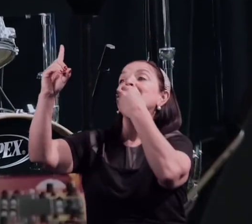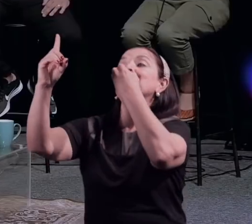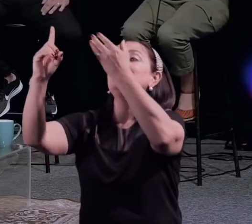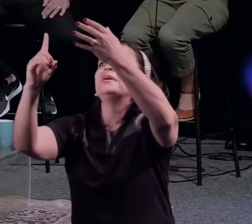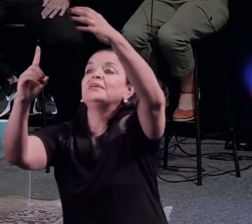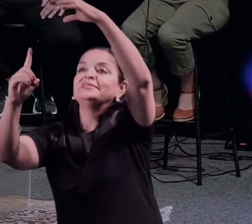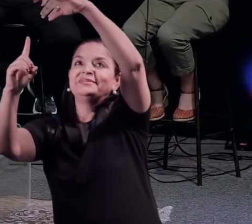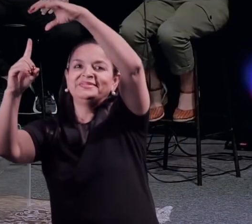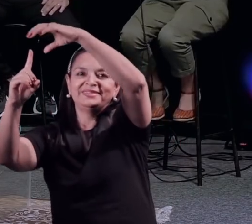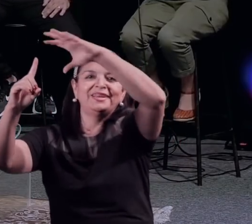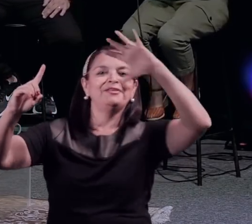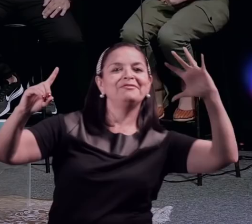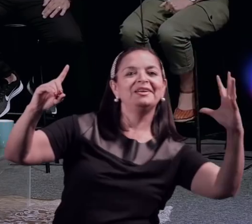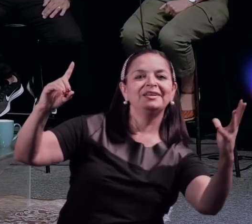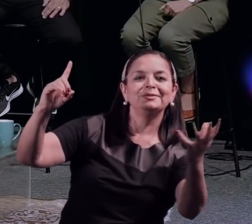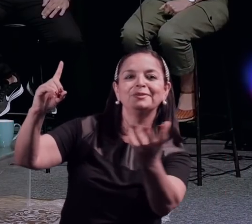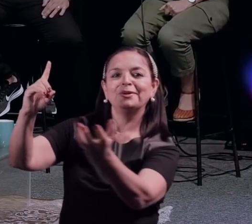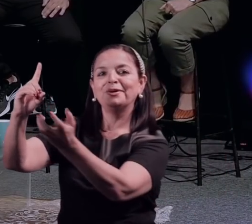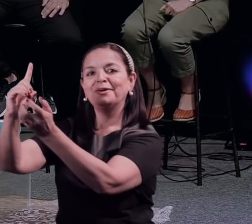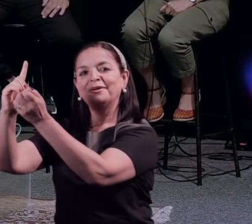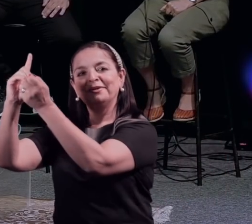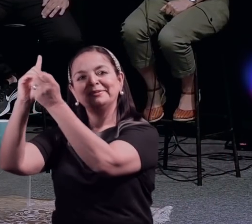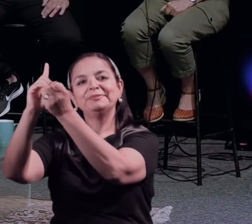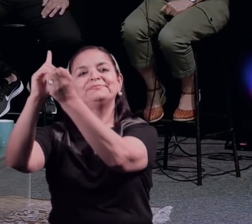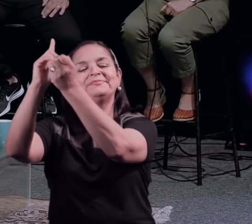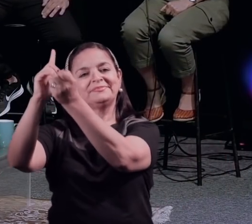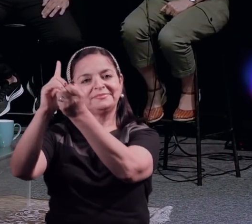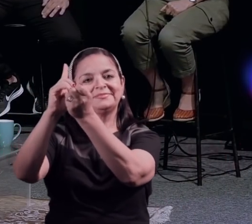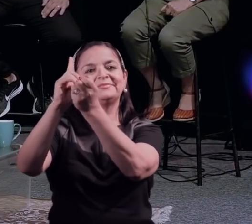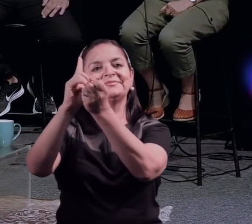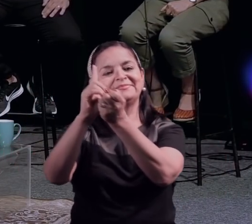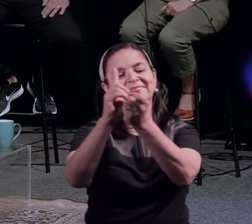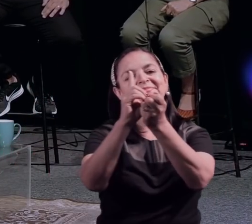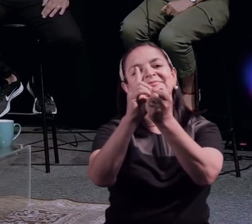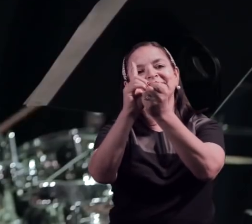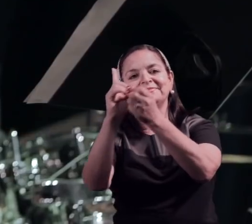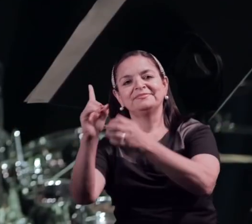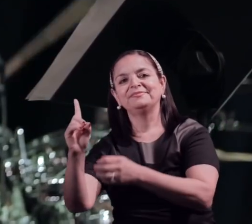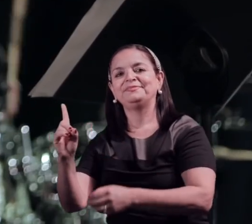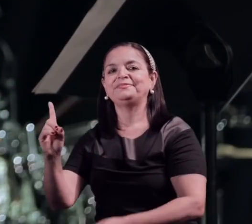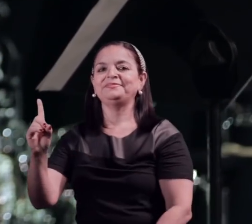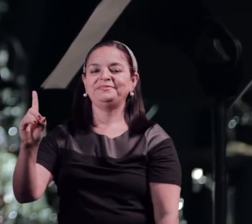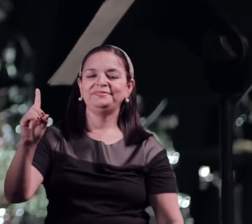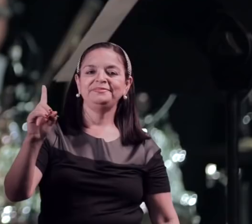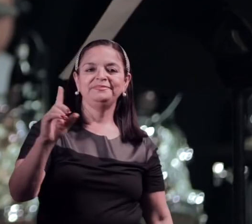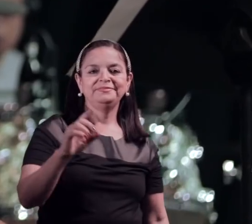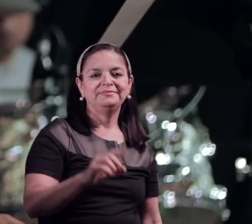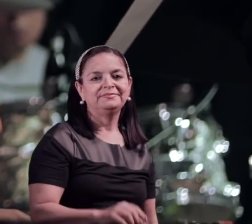Deus bendito, Rei e Salvador.